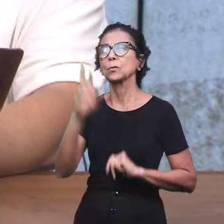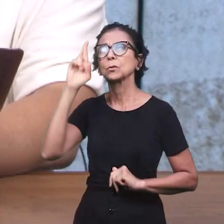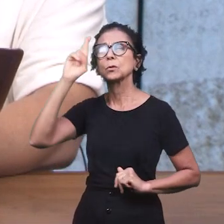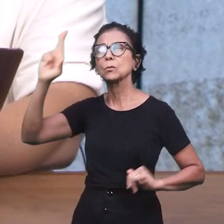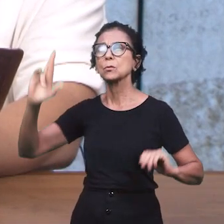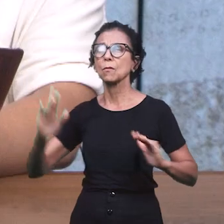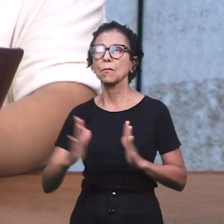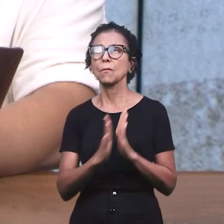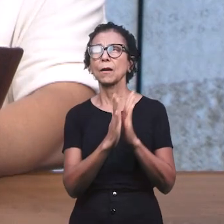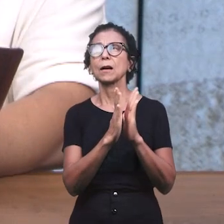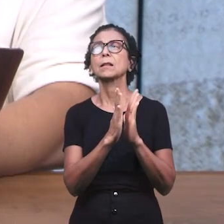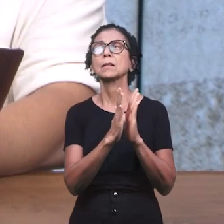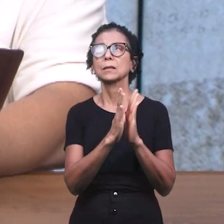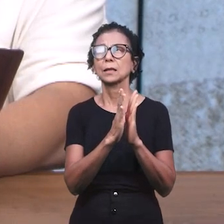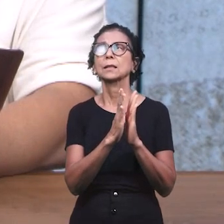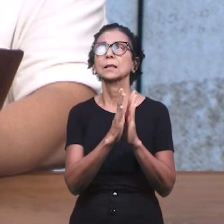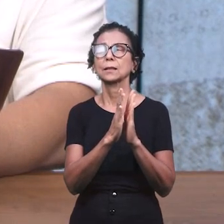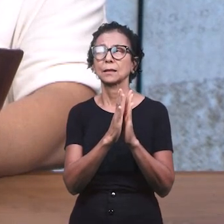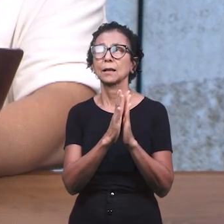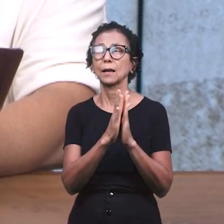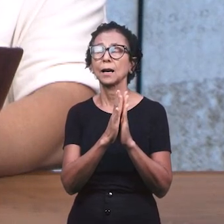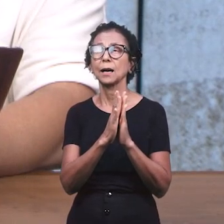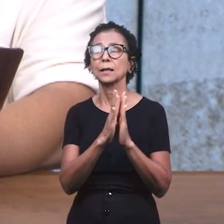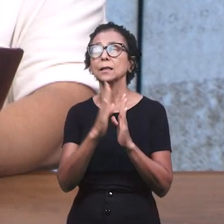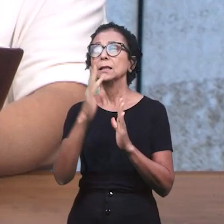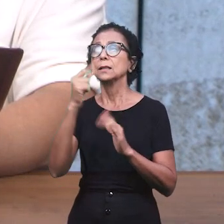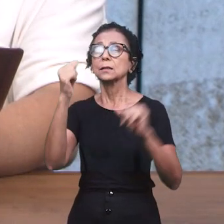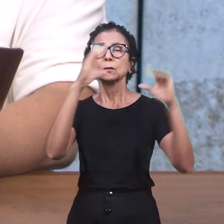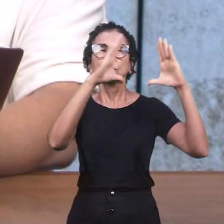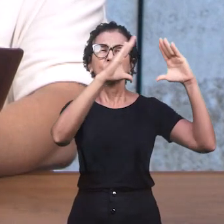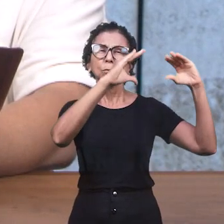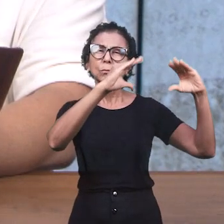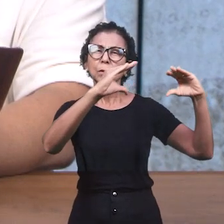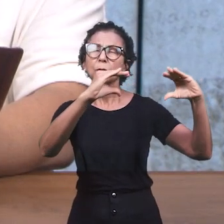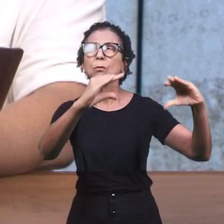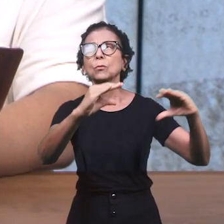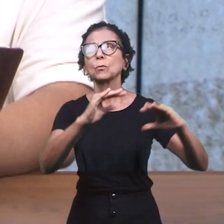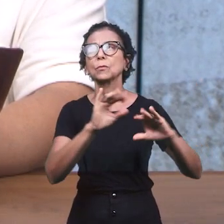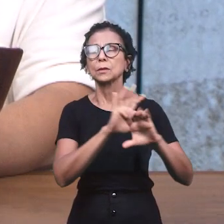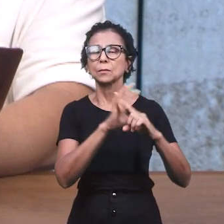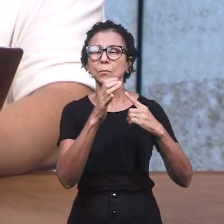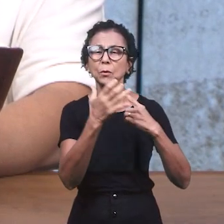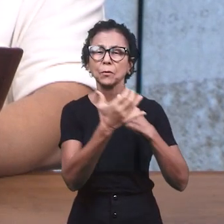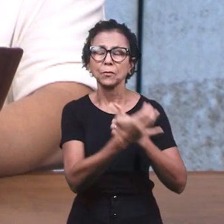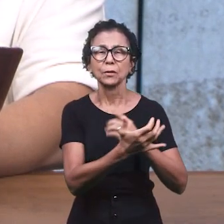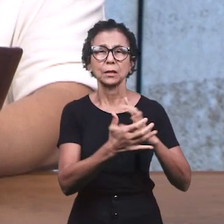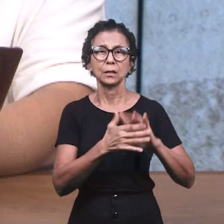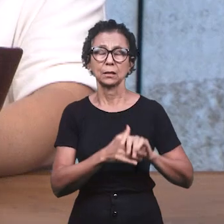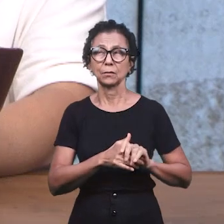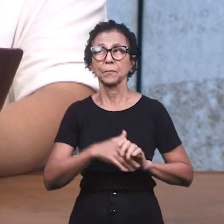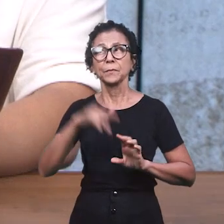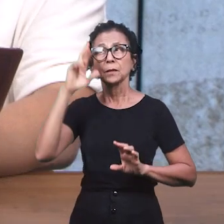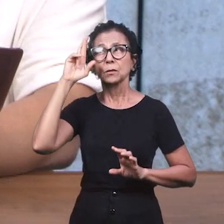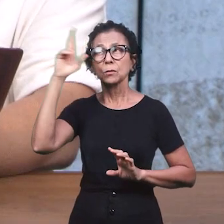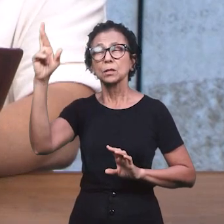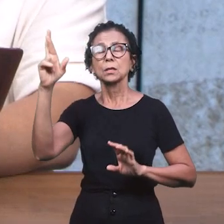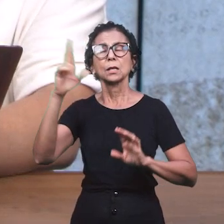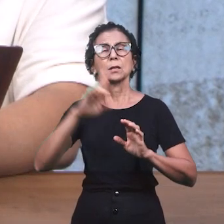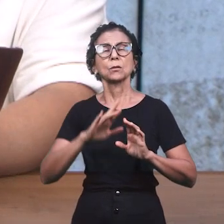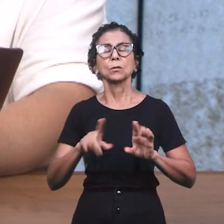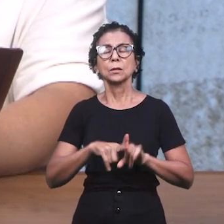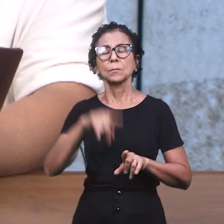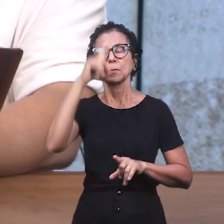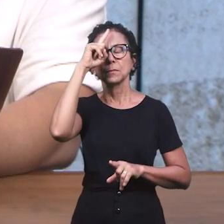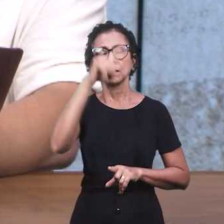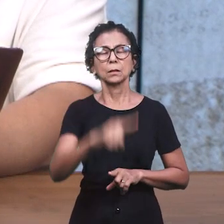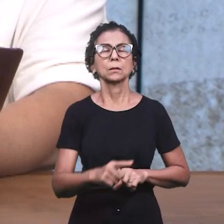Senhor, lhes apareces, que tua nuvem está sobre eles, e que vais adiante deles numa coluna